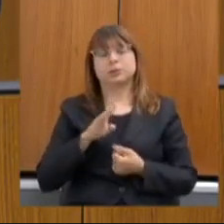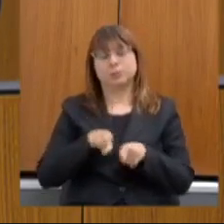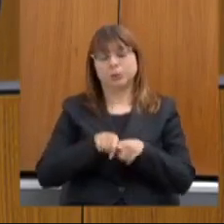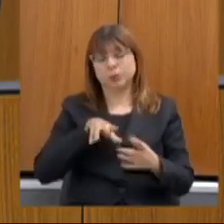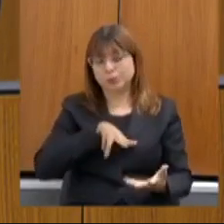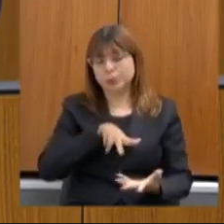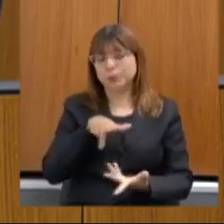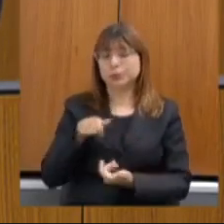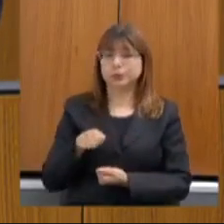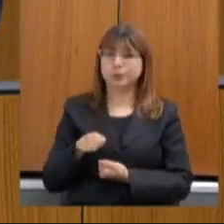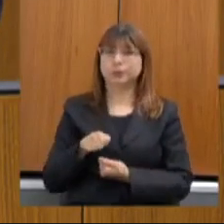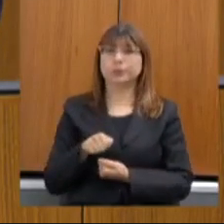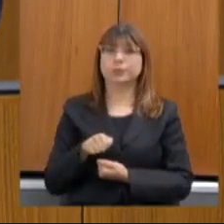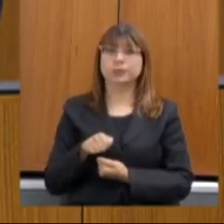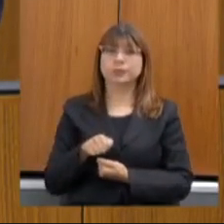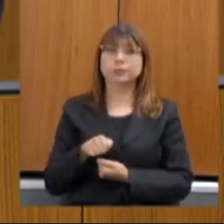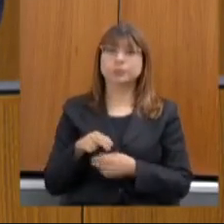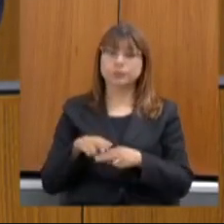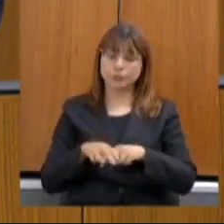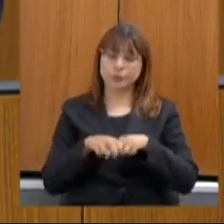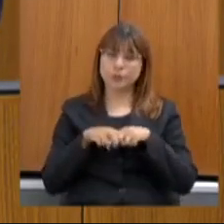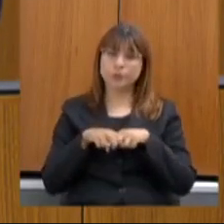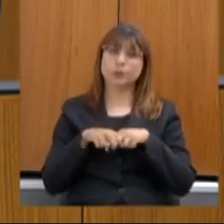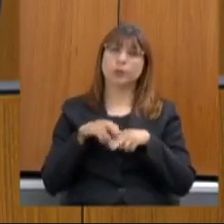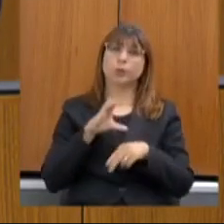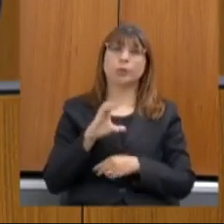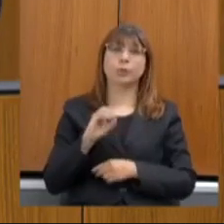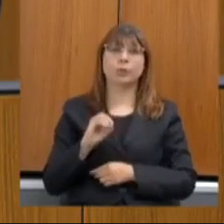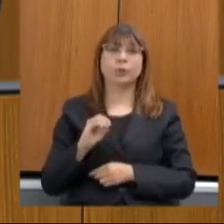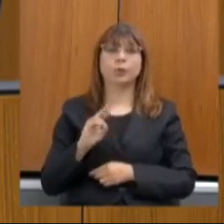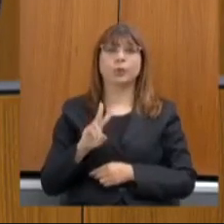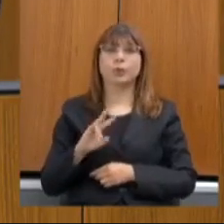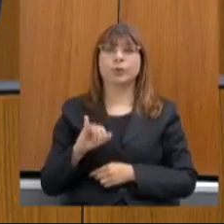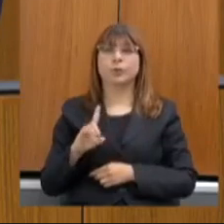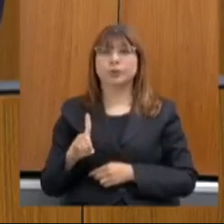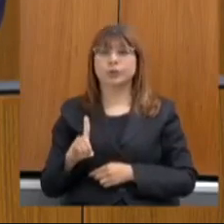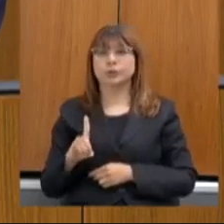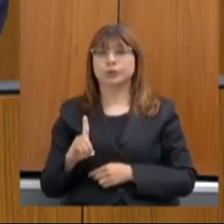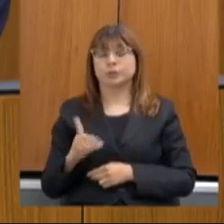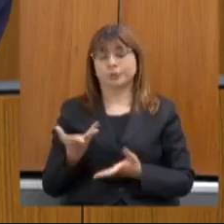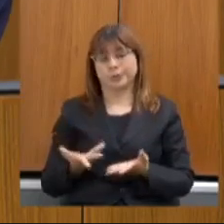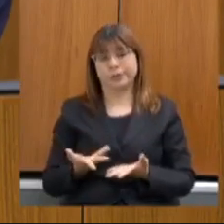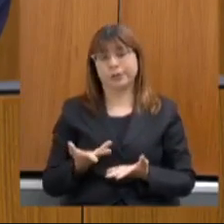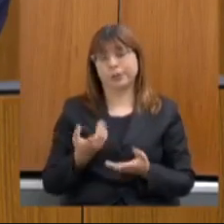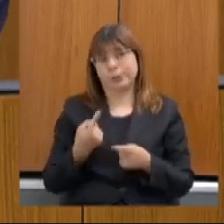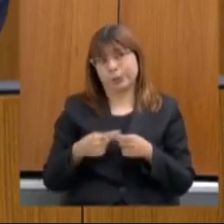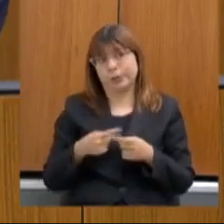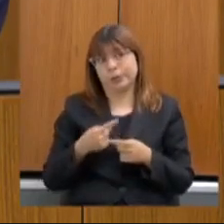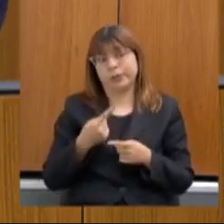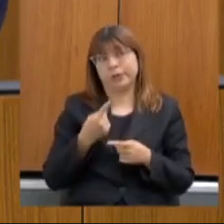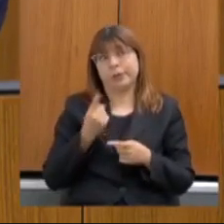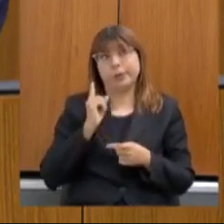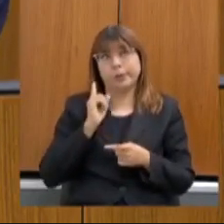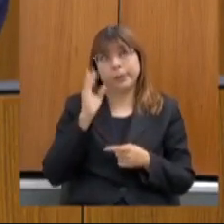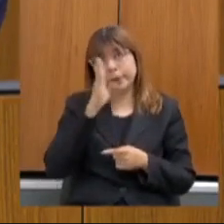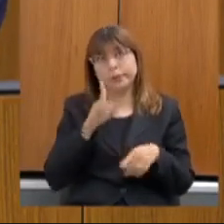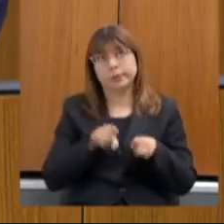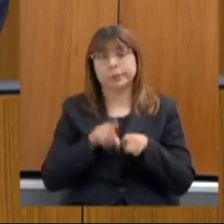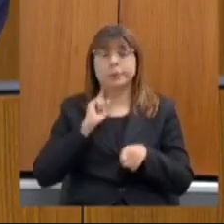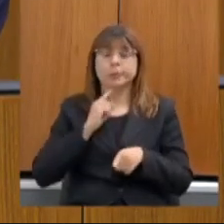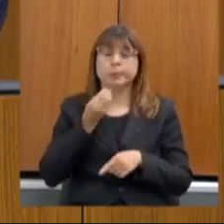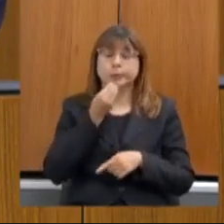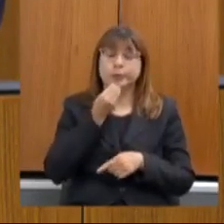mundo né devido o convide Aonde o Brasil poderia está crescendo muito mais rápido e Minas Gerais também